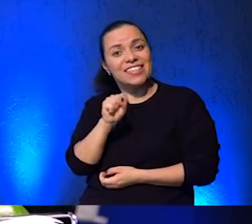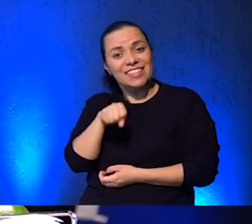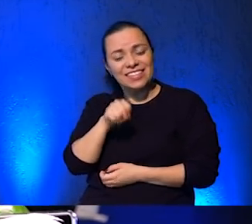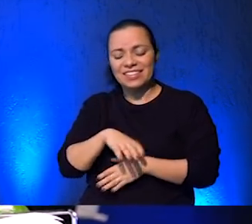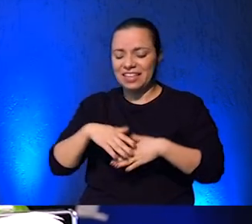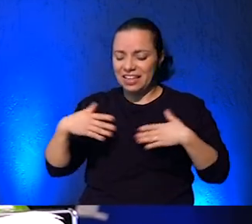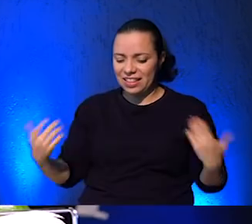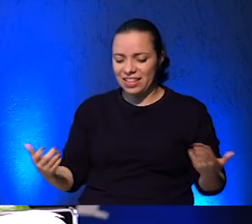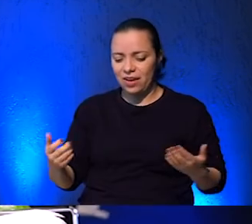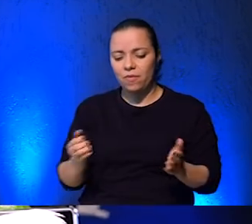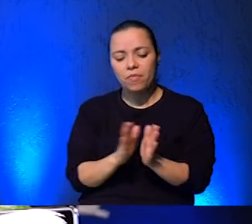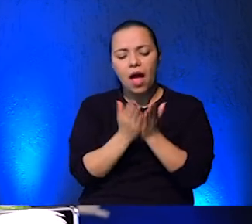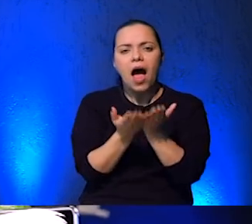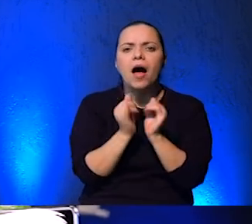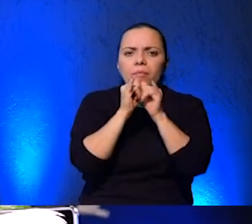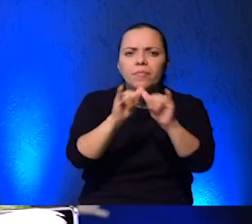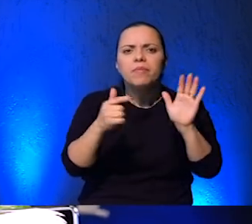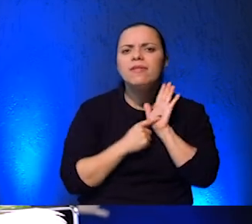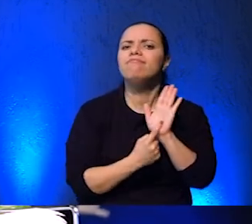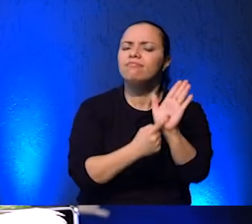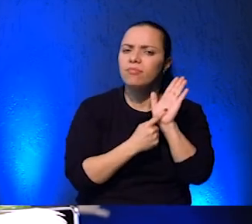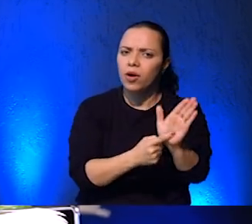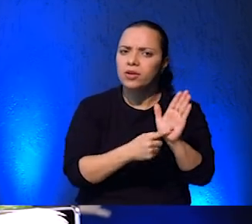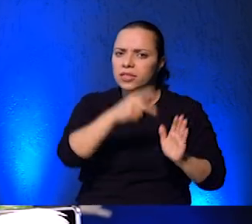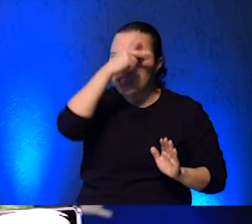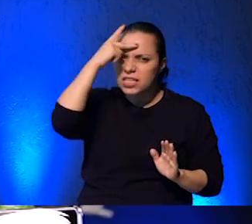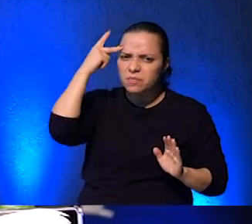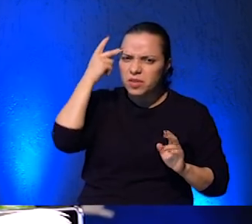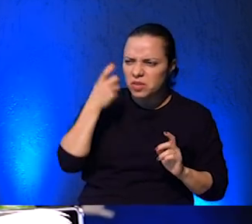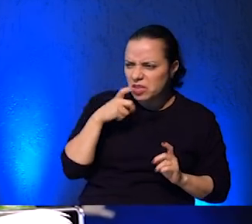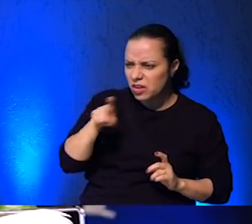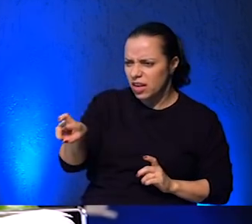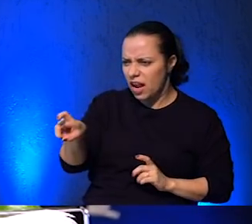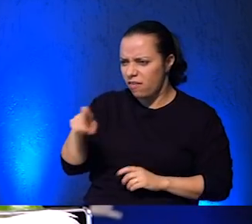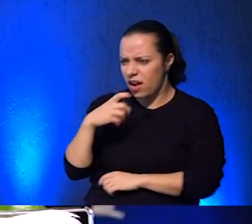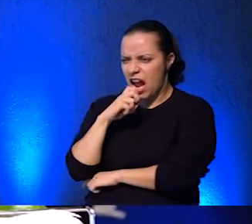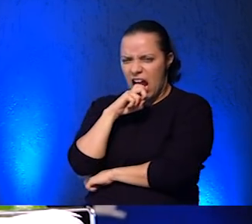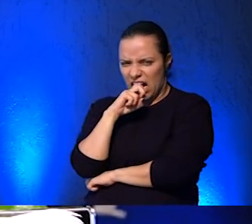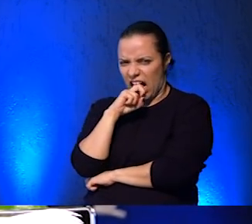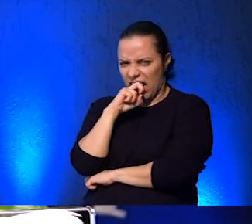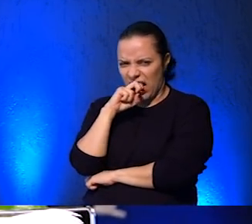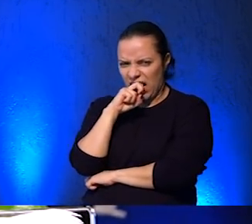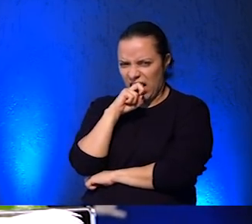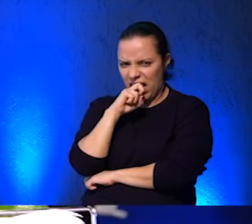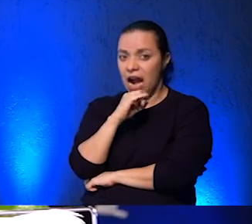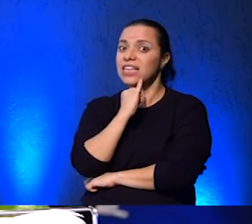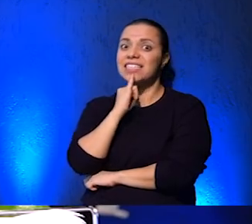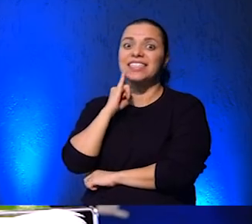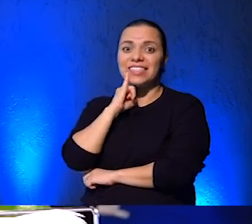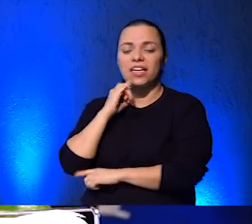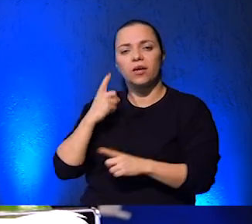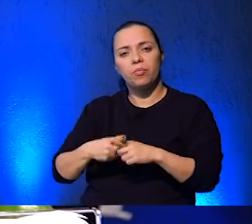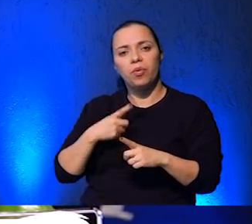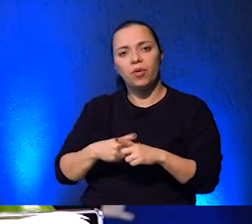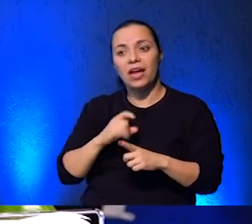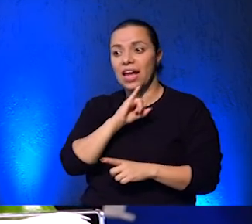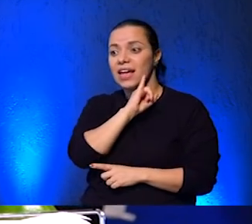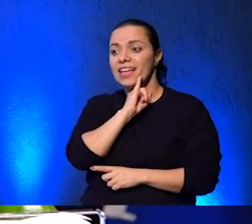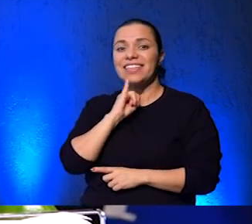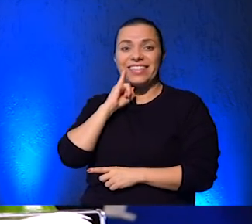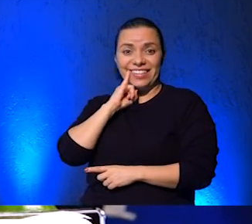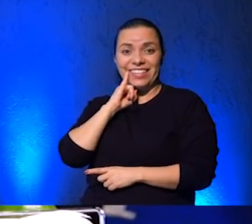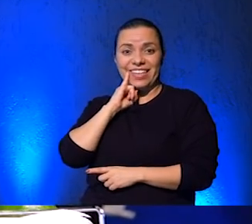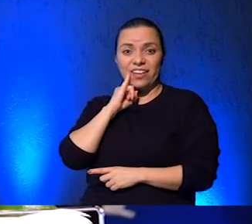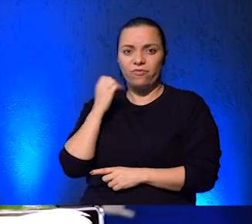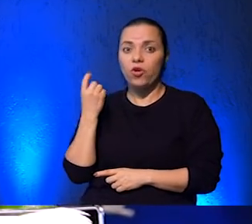único que dizem entulhar os poços e as pessoas vinham com inveja em cima dos poços que ele desentulha vá e queria usar aquilo